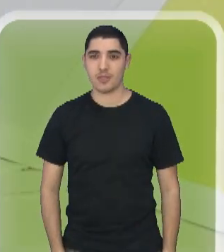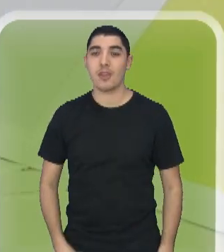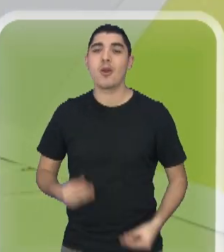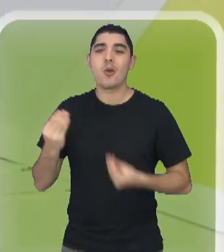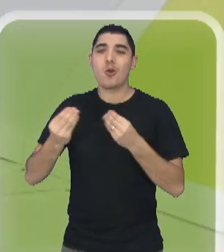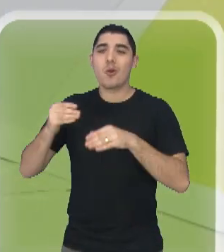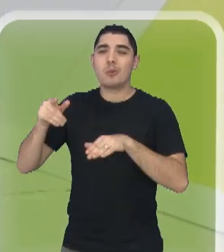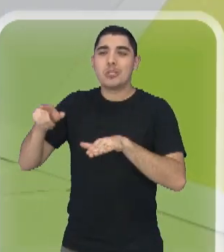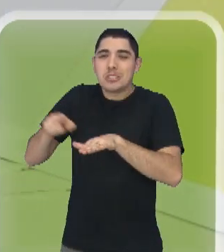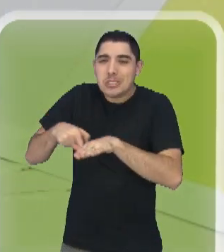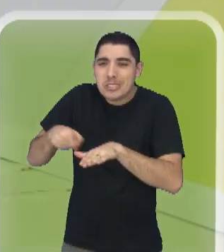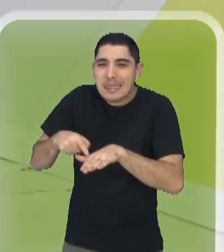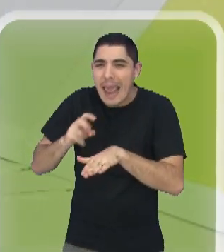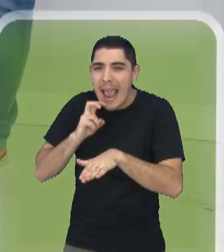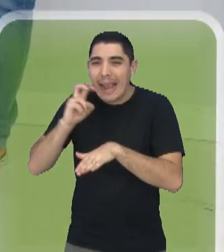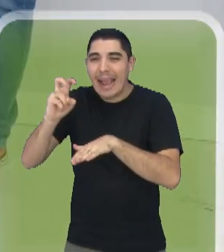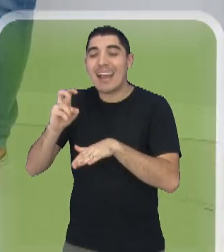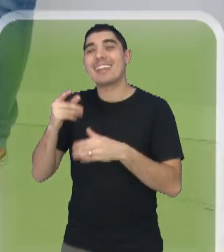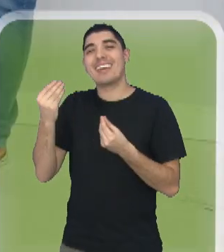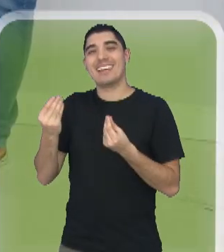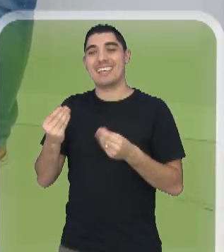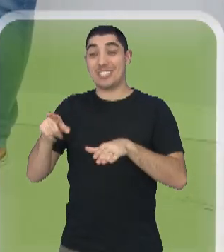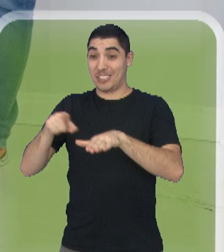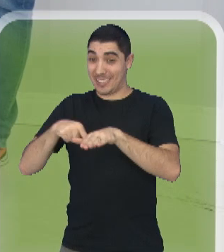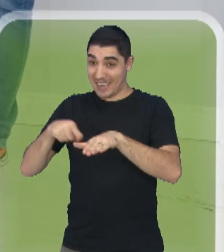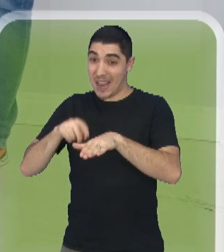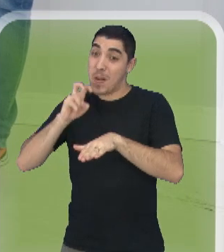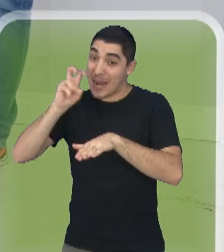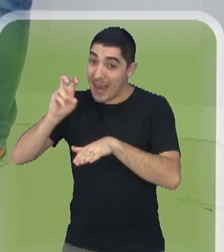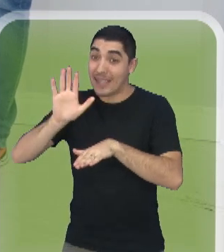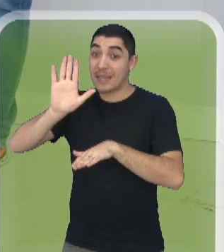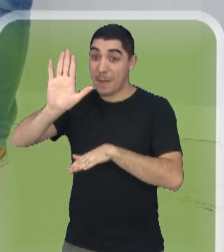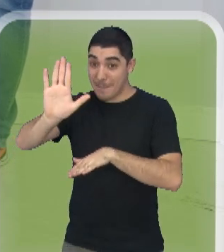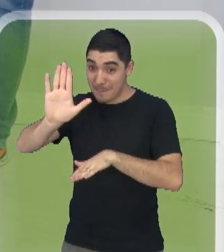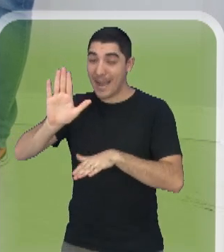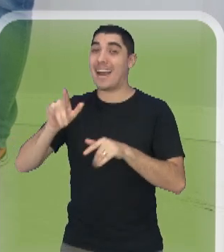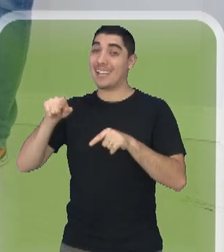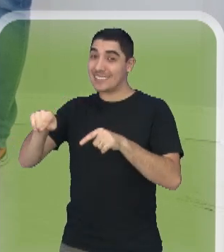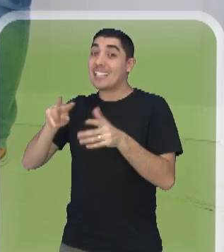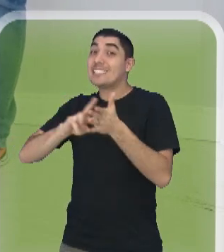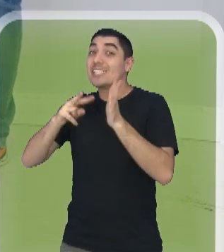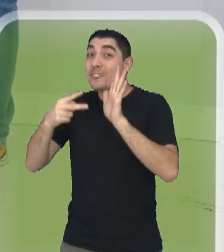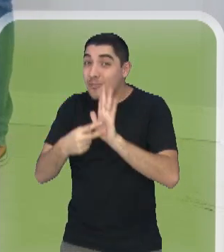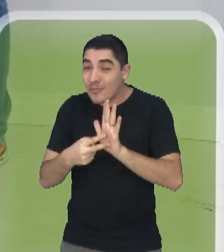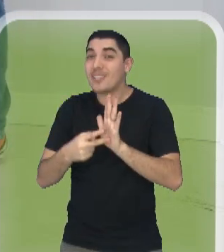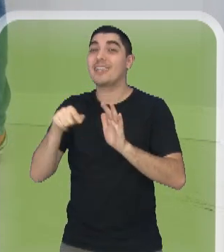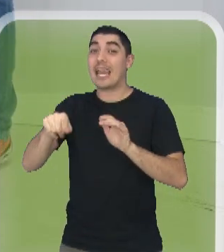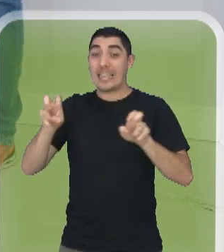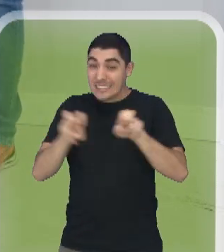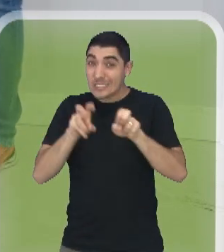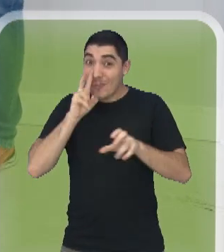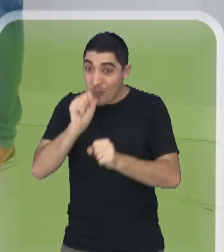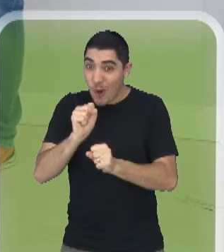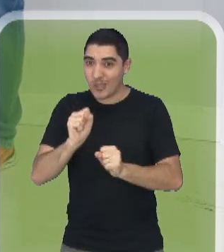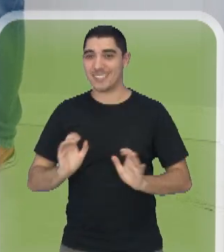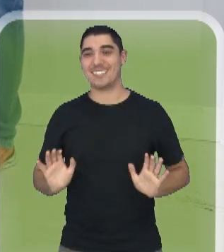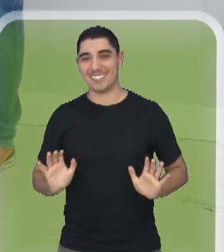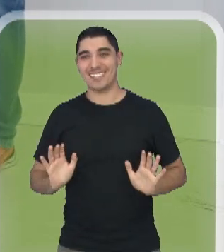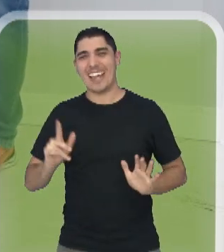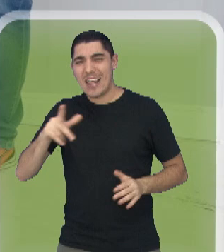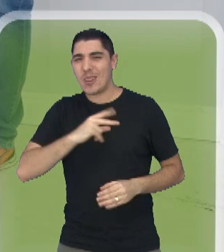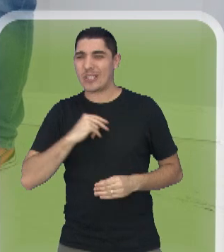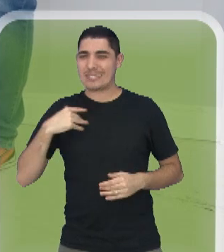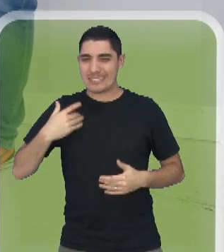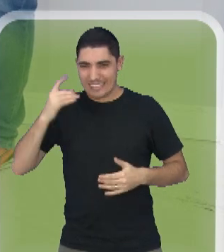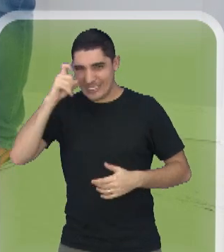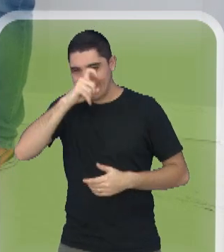chinela canta, hein, Luizão, pro Luiz ali? Chinela, é para ferrar o tradutor de livros, hein, mas que beleza! O cara arrebenta o